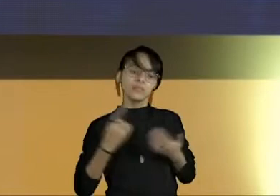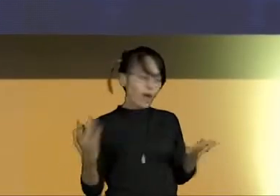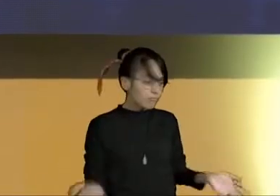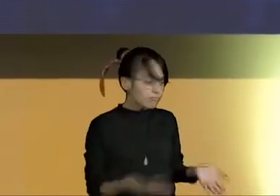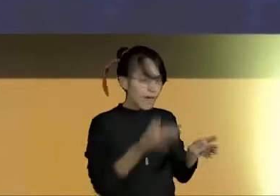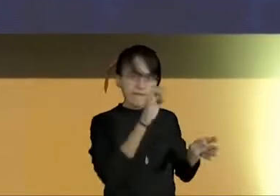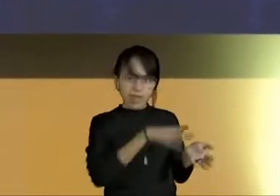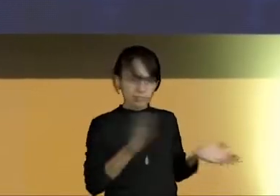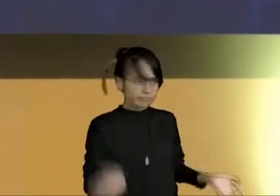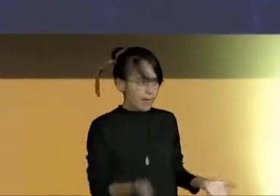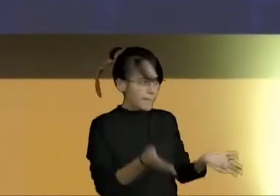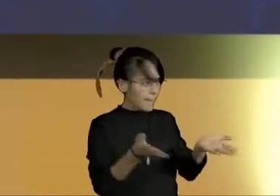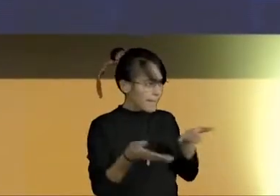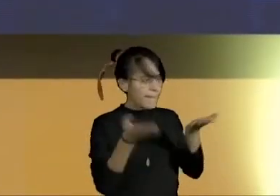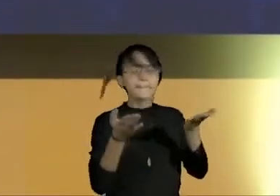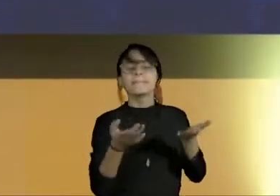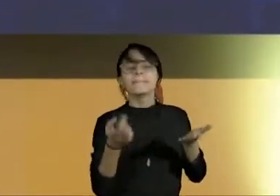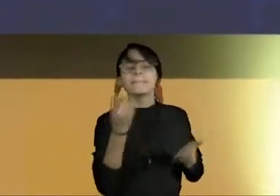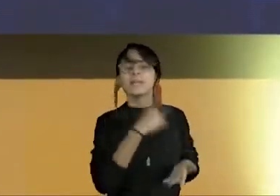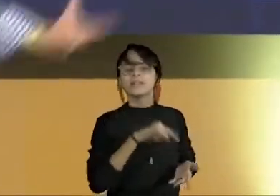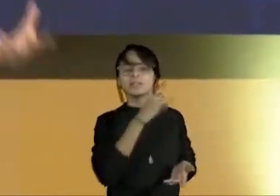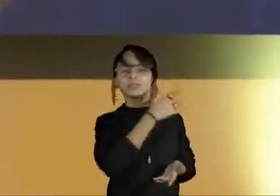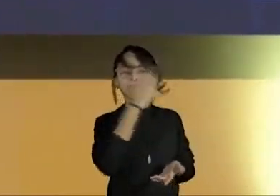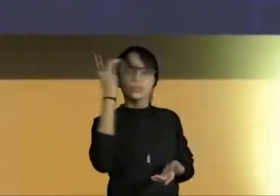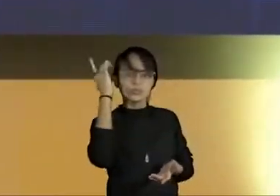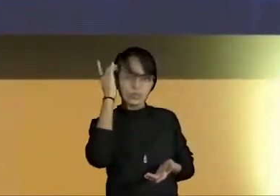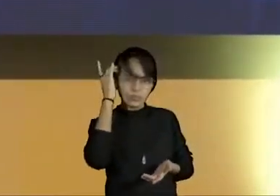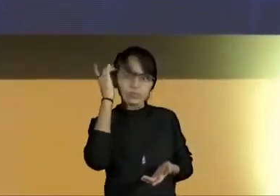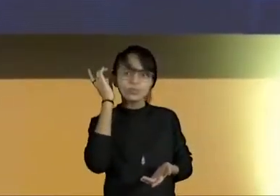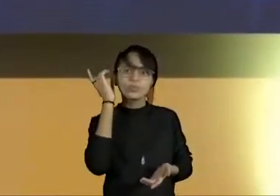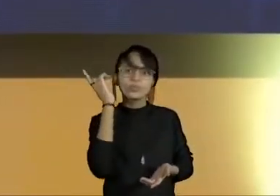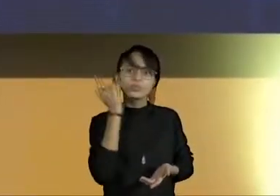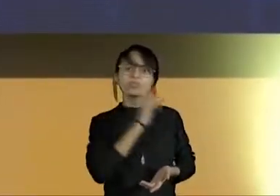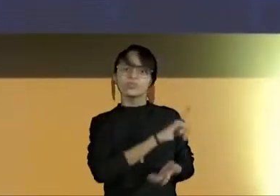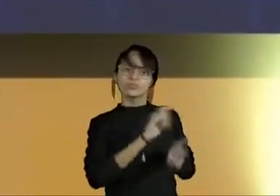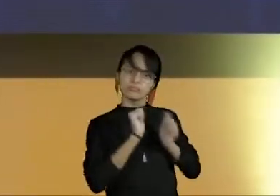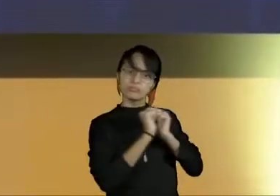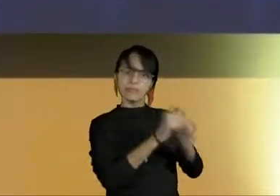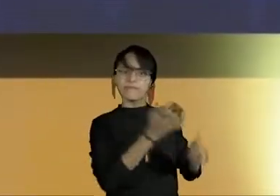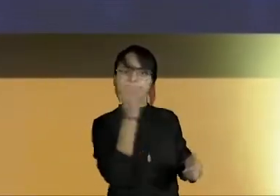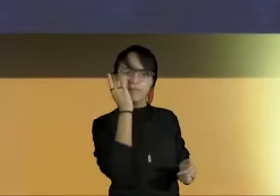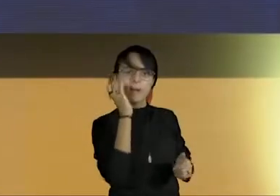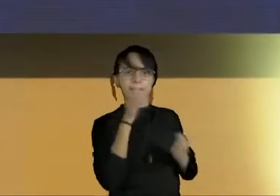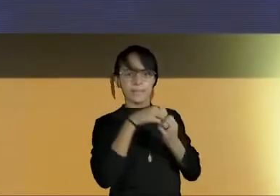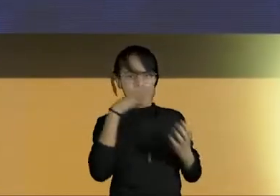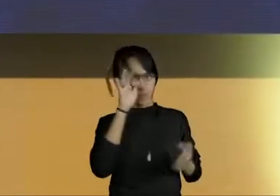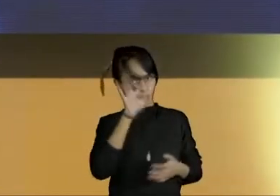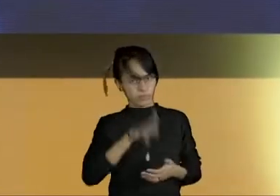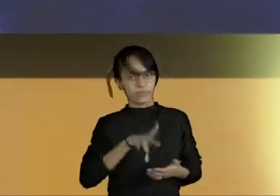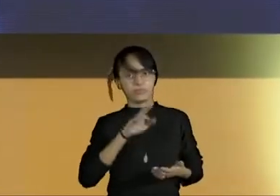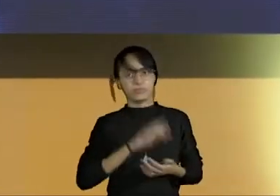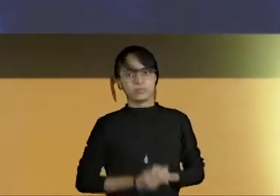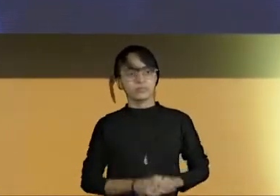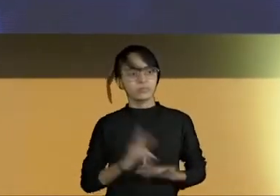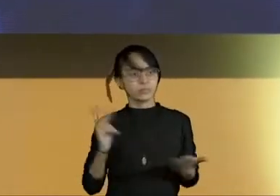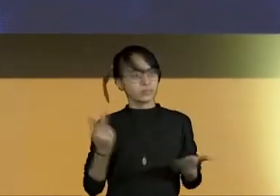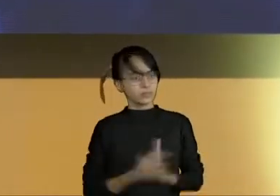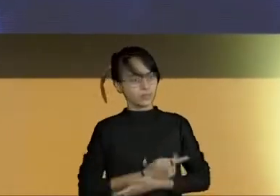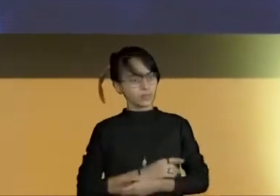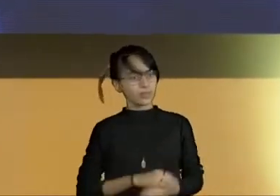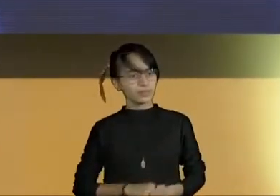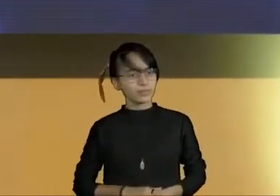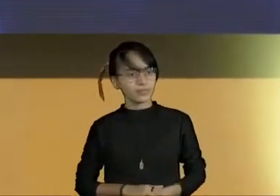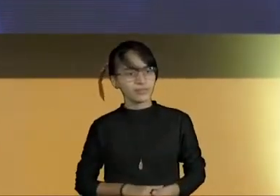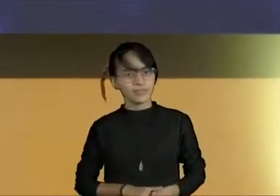todo mundo, para que as pessoas possam caminhar até a realização desse milagre com ele. E é exatamente a mesma coisa que ele tem